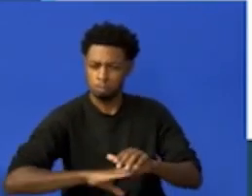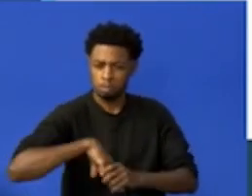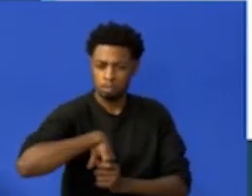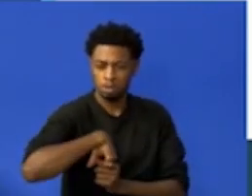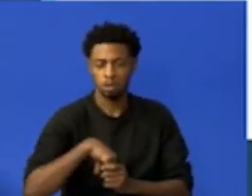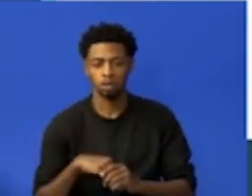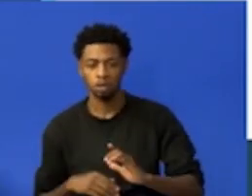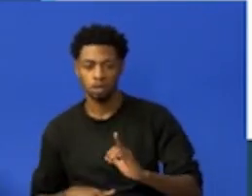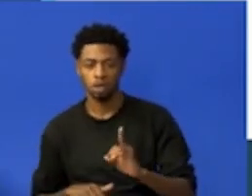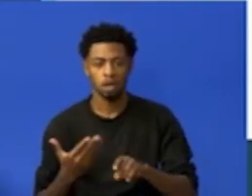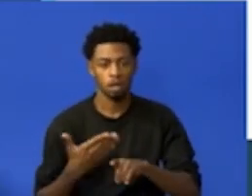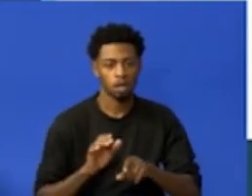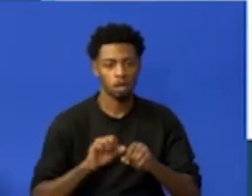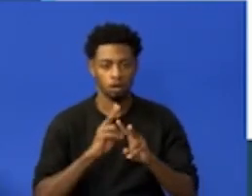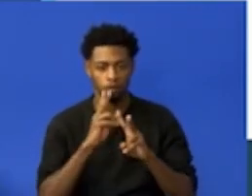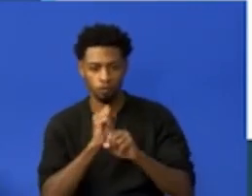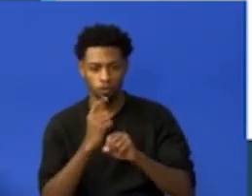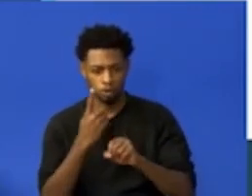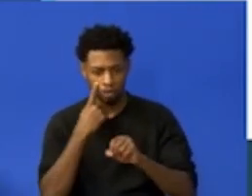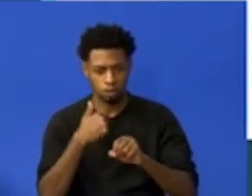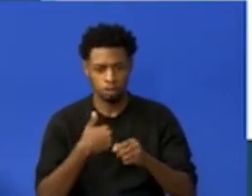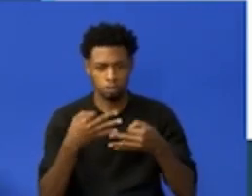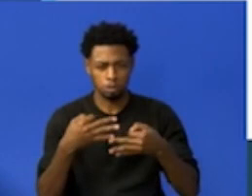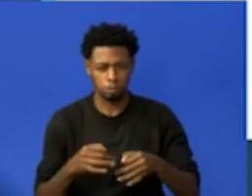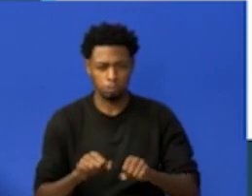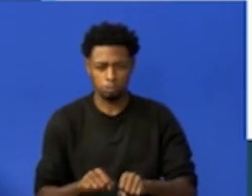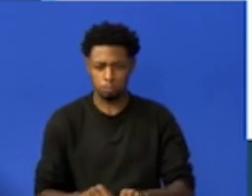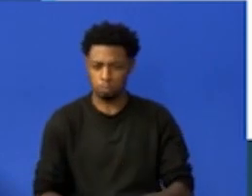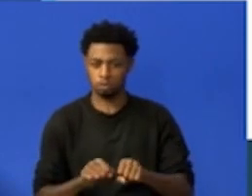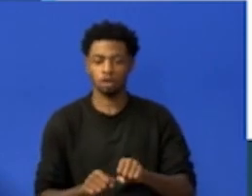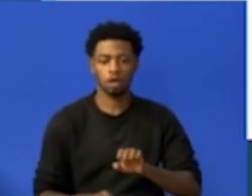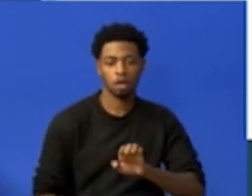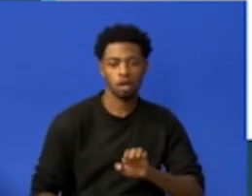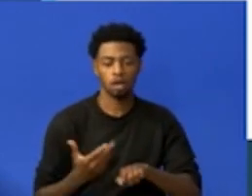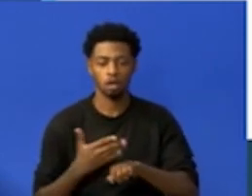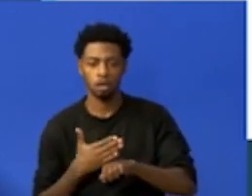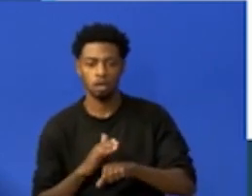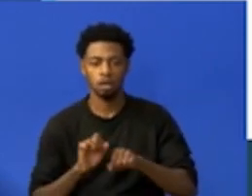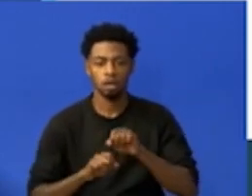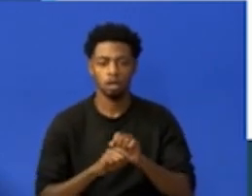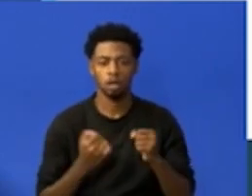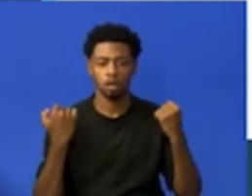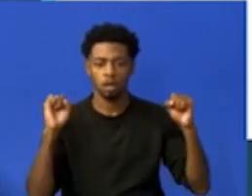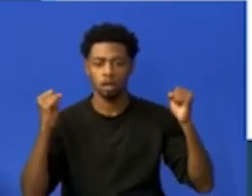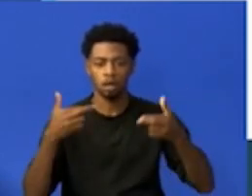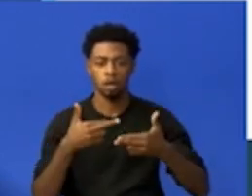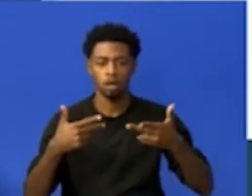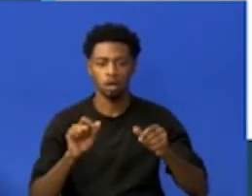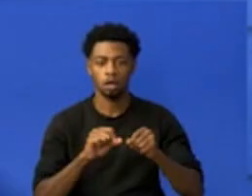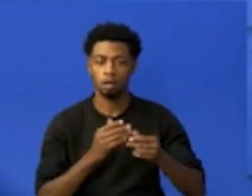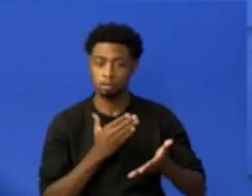D, treinamento de força com instabilidade. E alternativa E, treinamento com exercícios